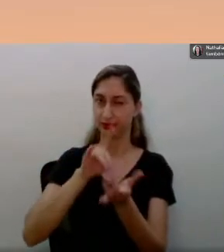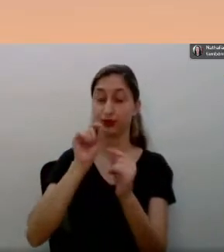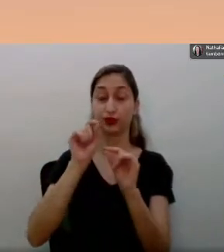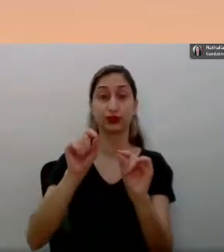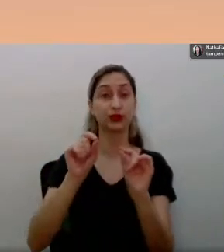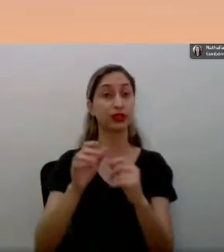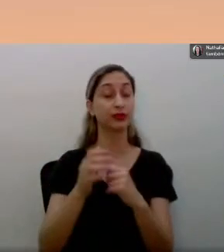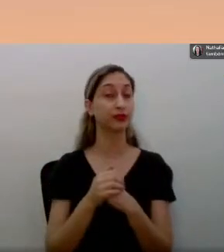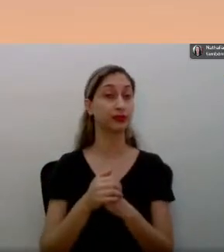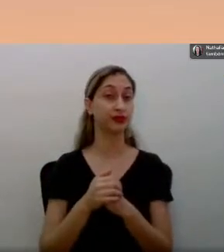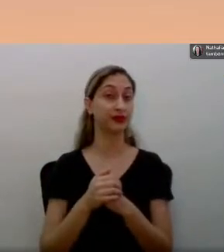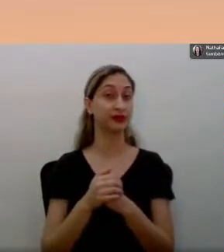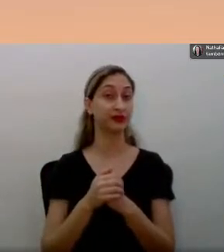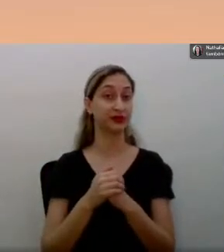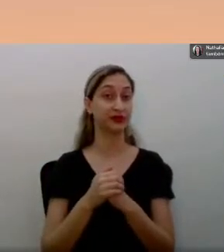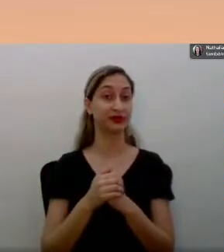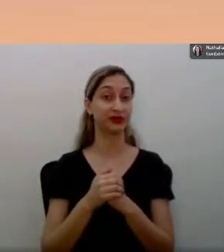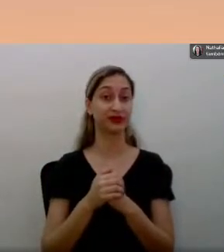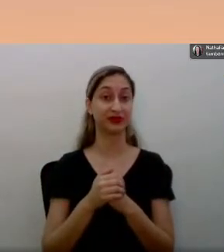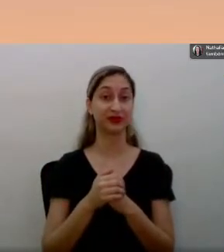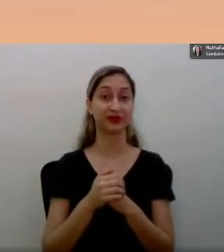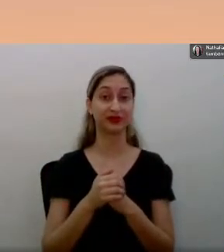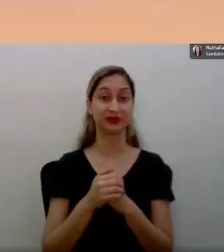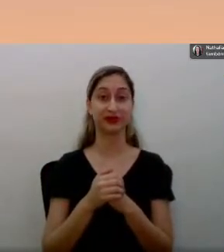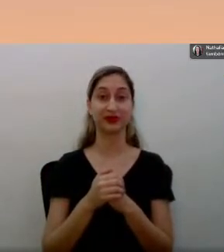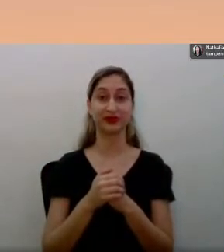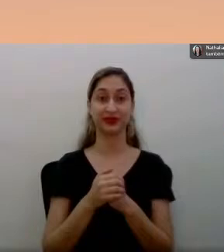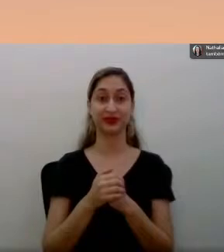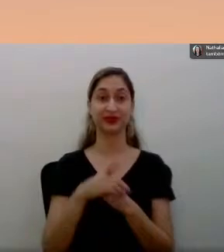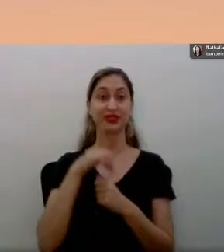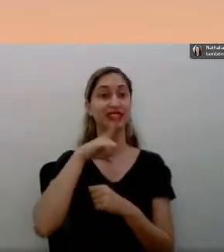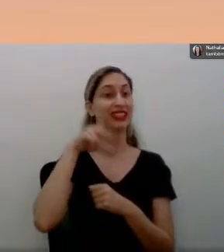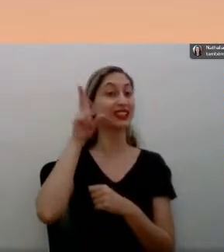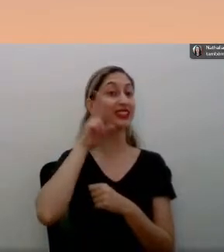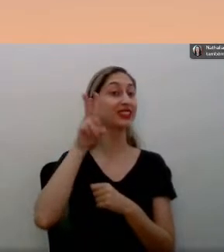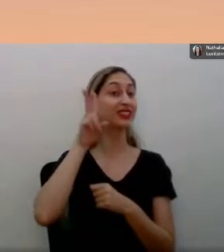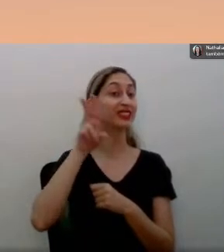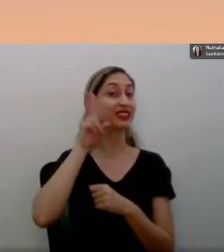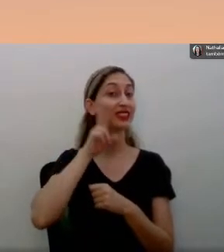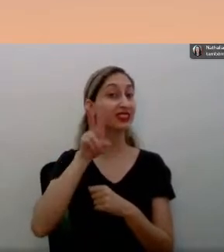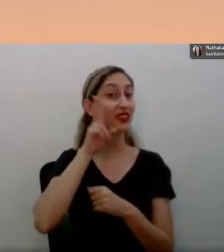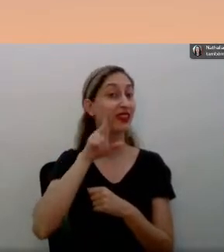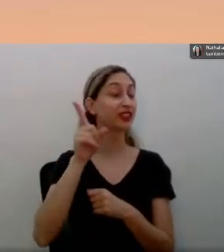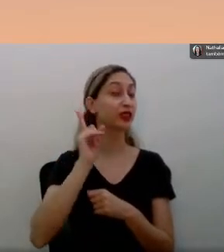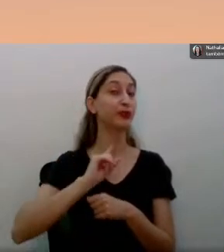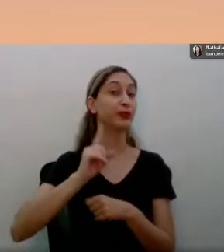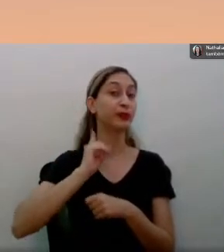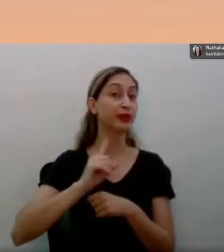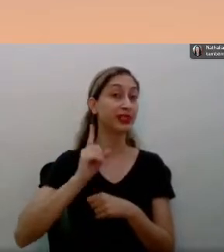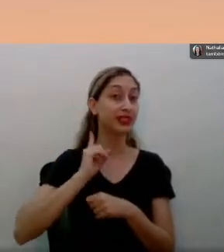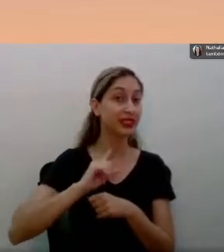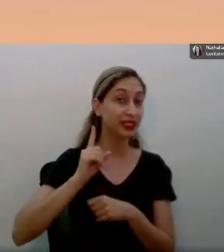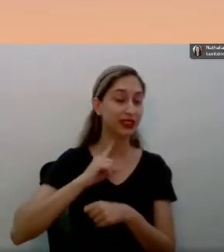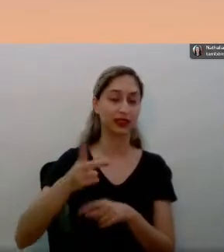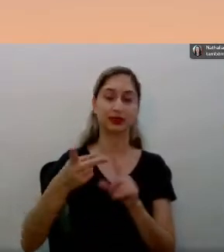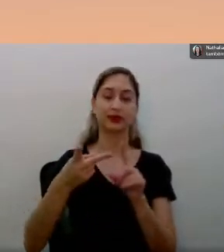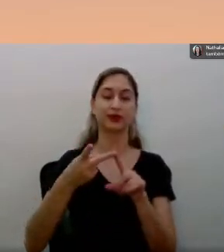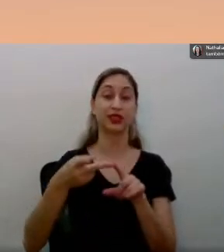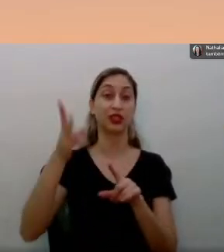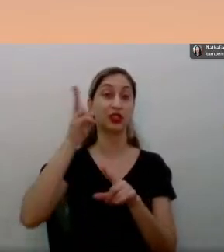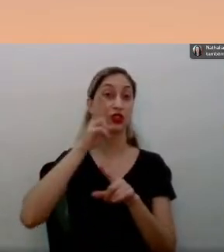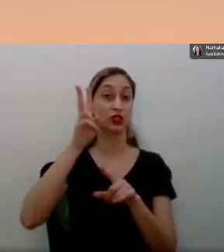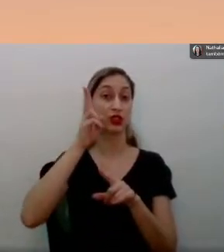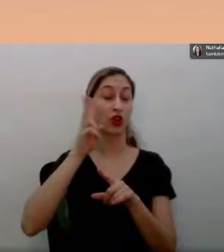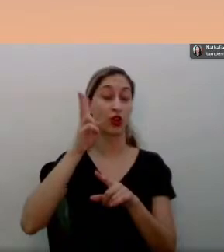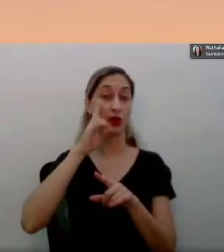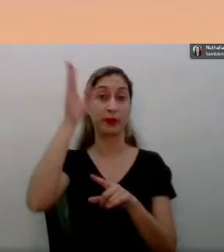assim ela é um pedaço de uma história maior que a sua no Minas Gerais que assume no Brasil é então